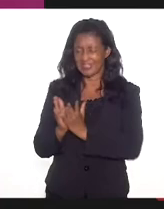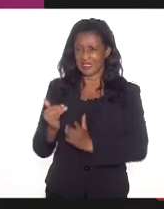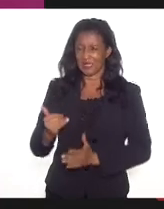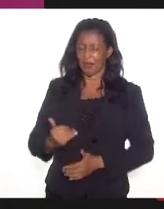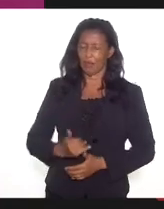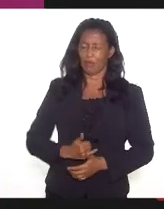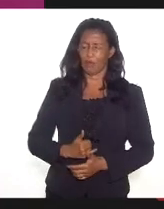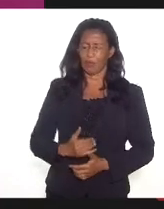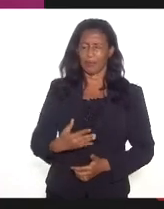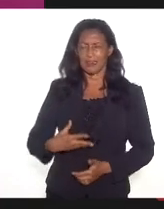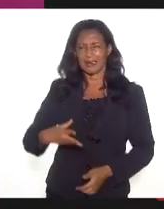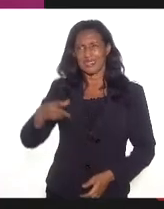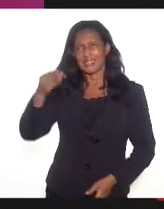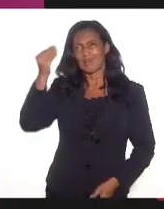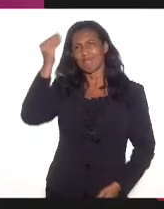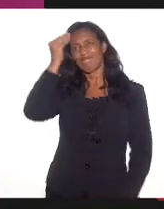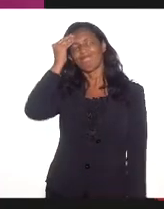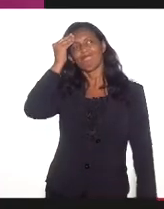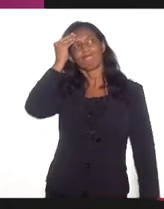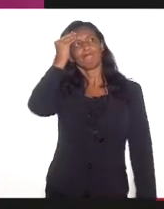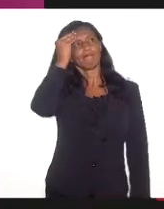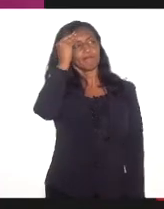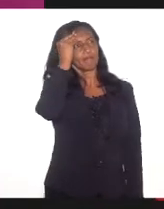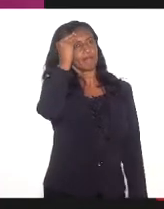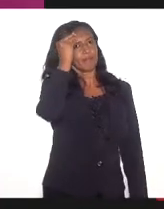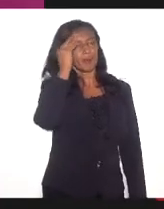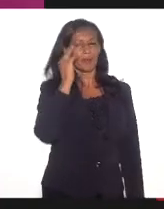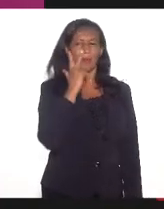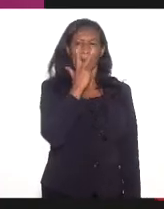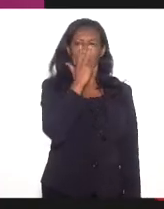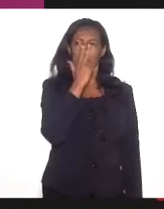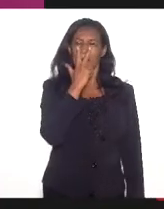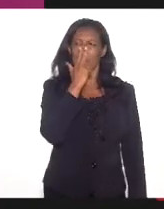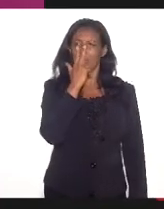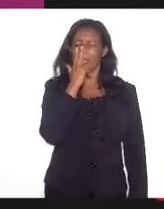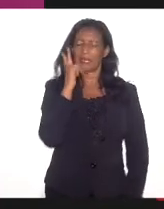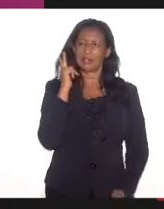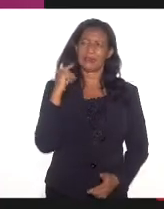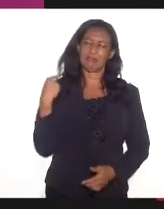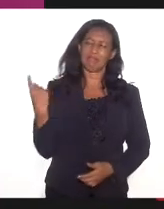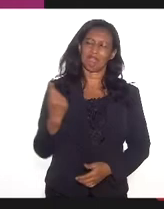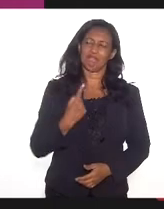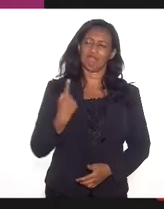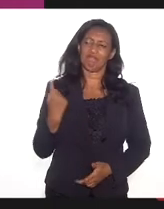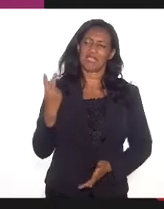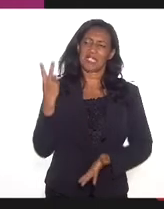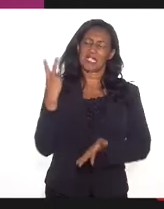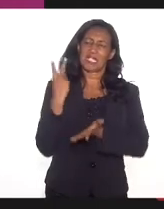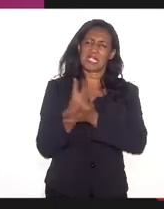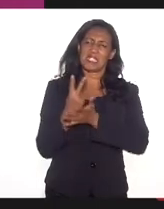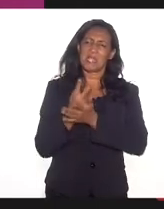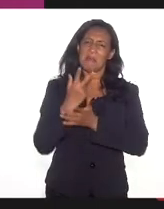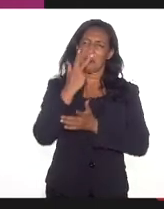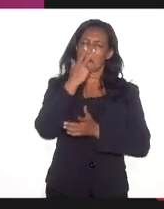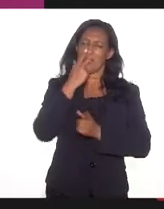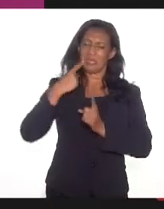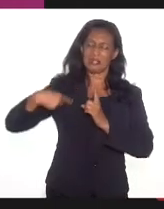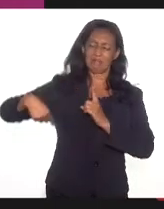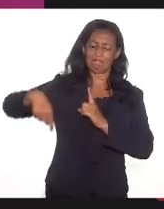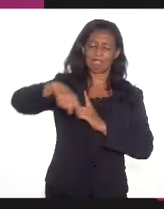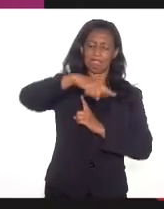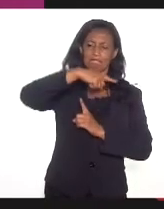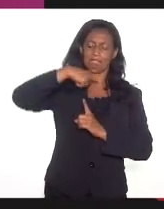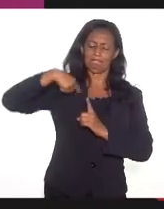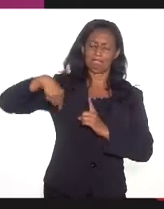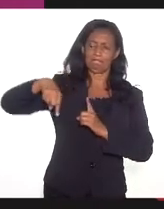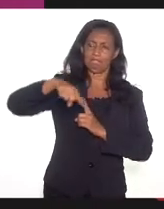me vem à cabeça deputada Renata é que parece que nós estamos sempre num ciclo de vida muito